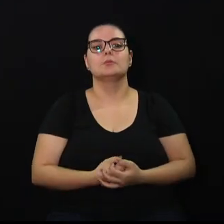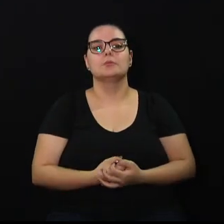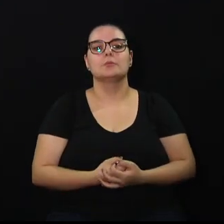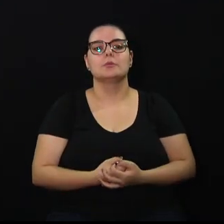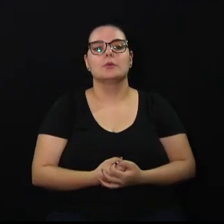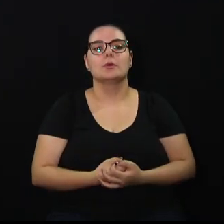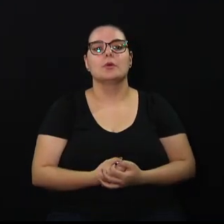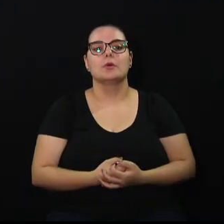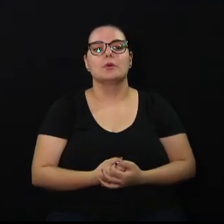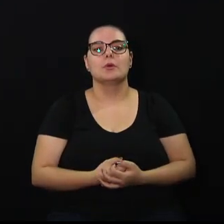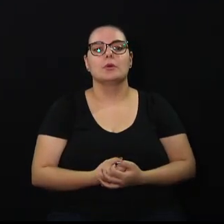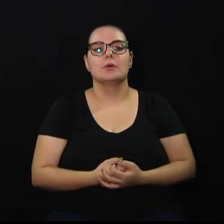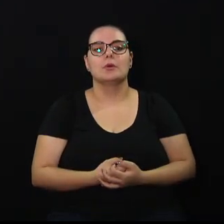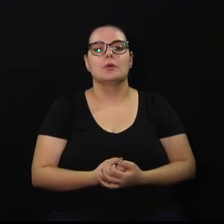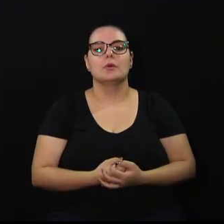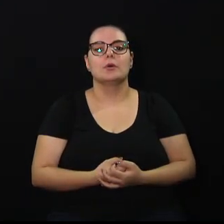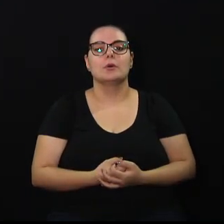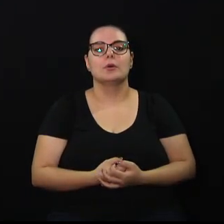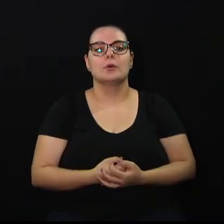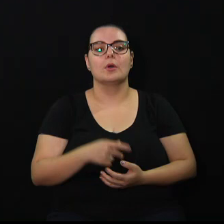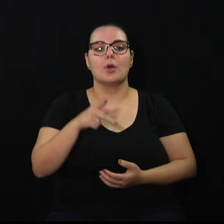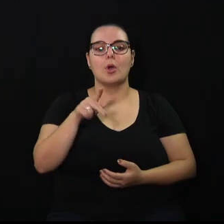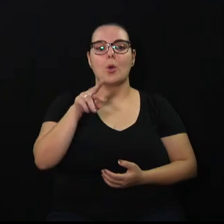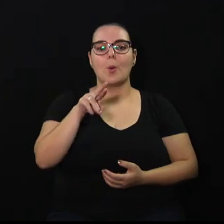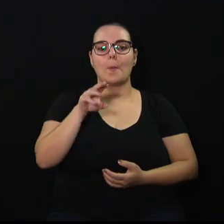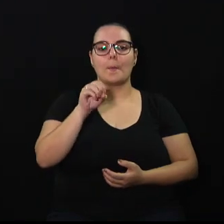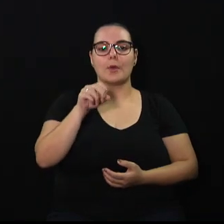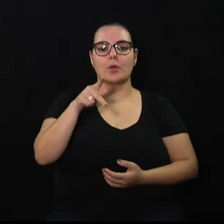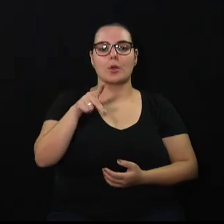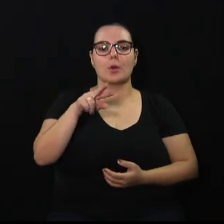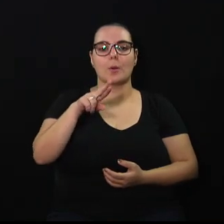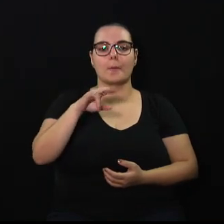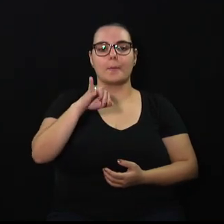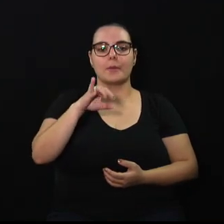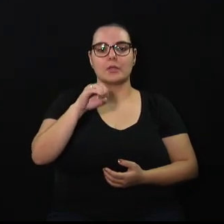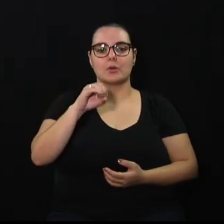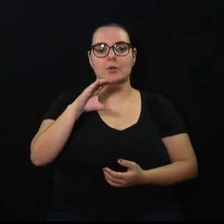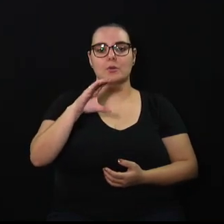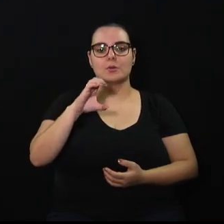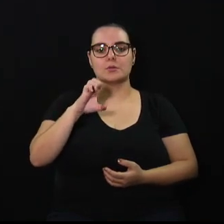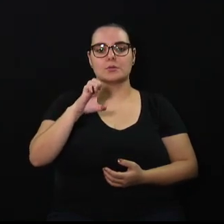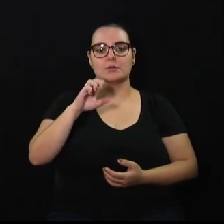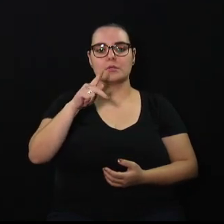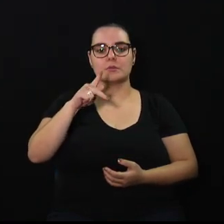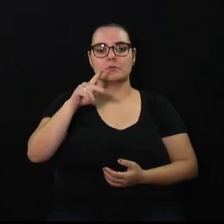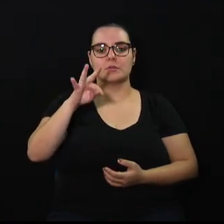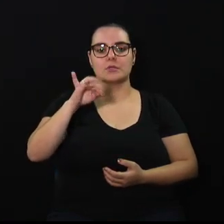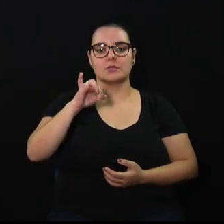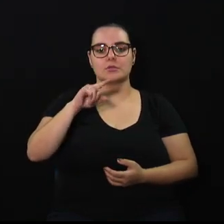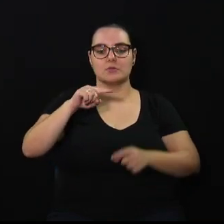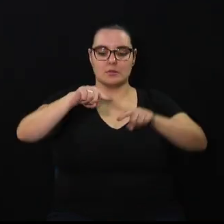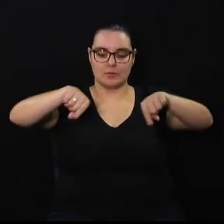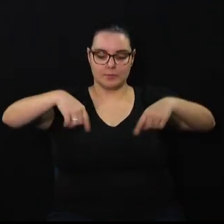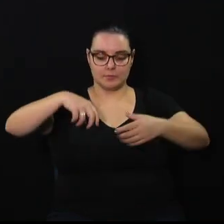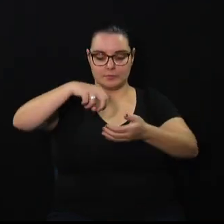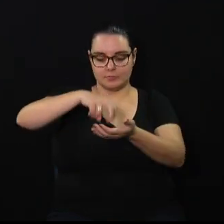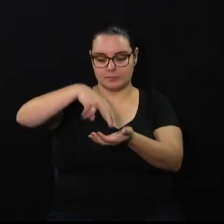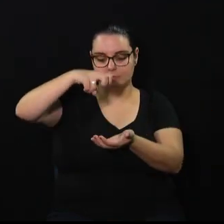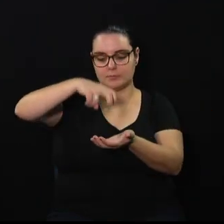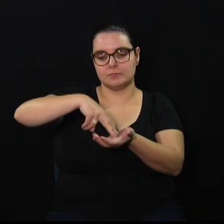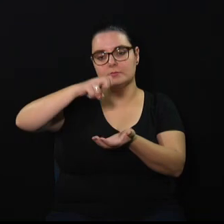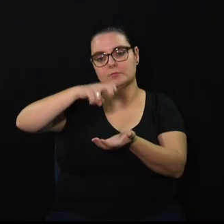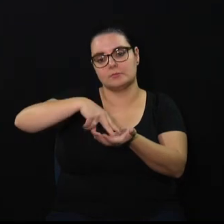aí vem a estimulação proprioceptiva que entra muito a cama elástica mas não precisa ser cama elástica